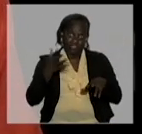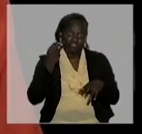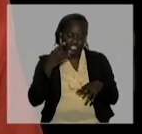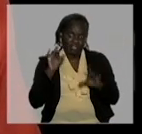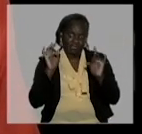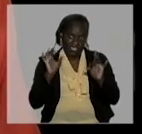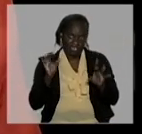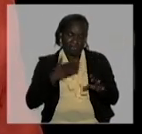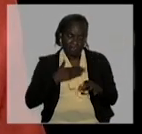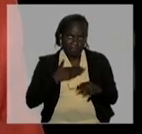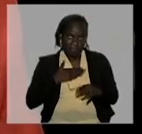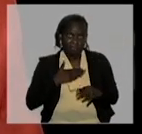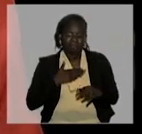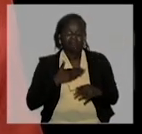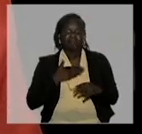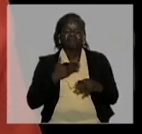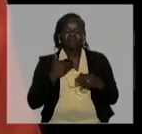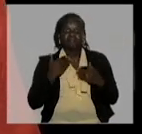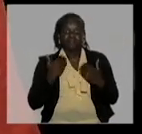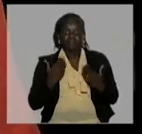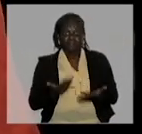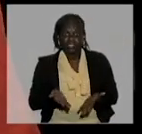Tem muitas fotos especiais para mim.